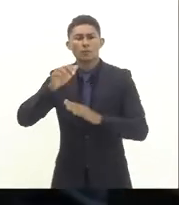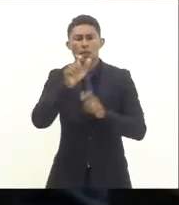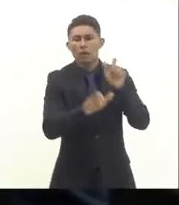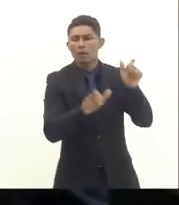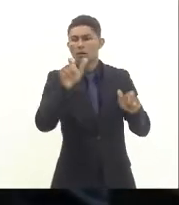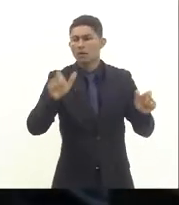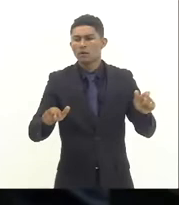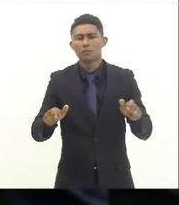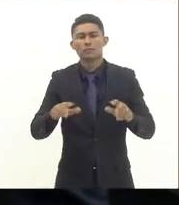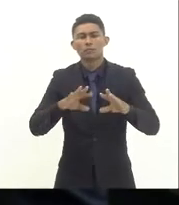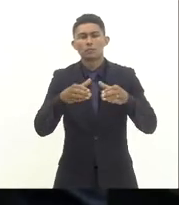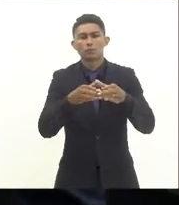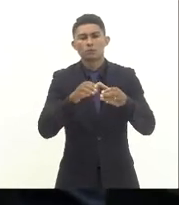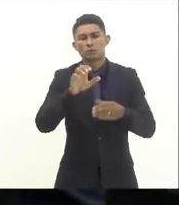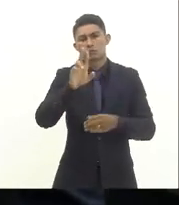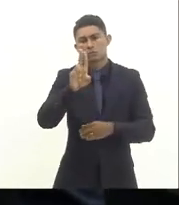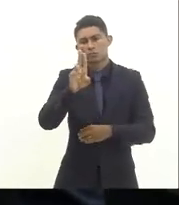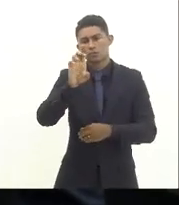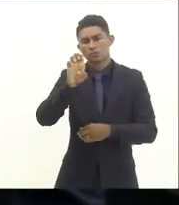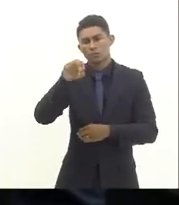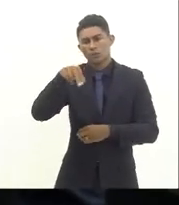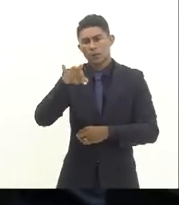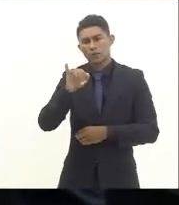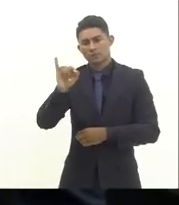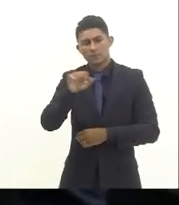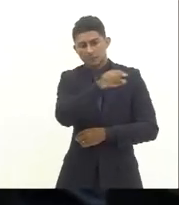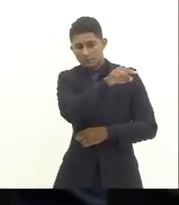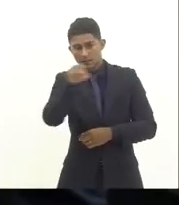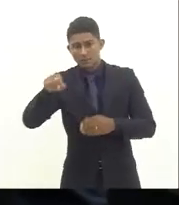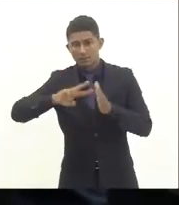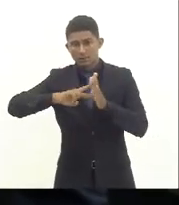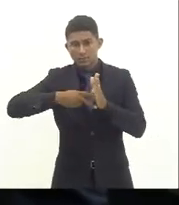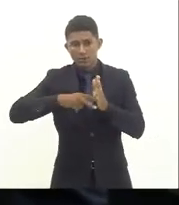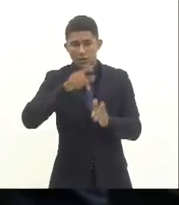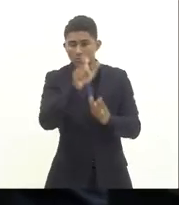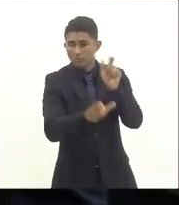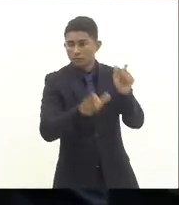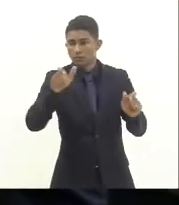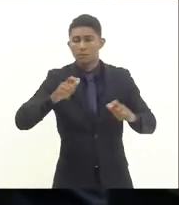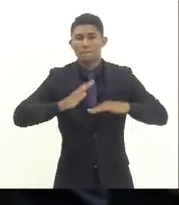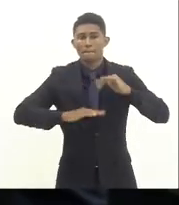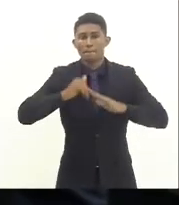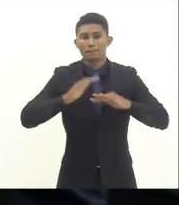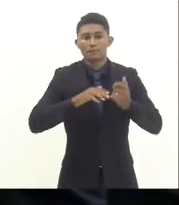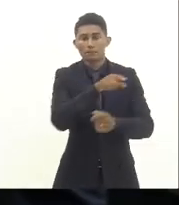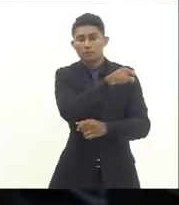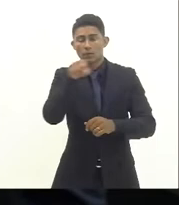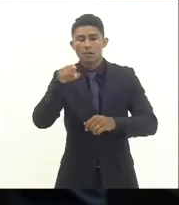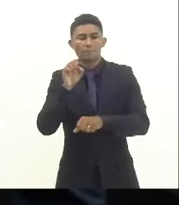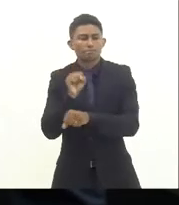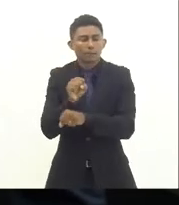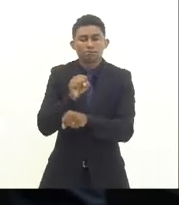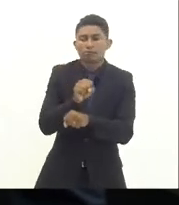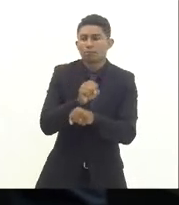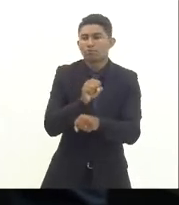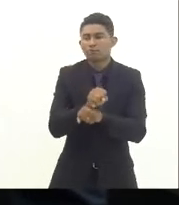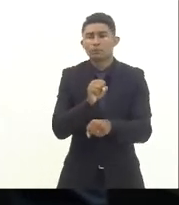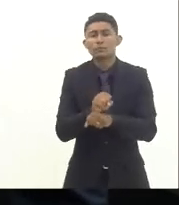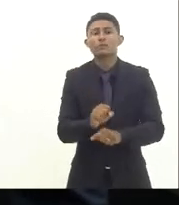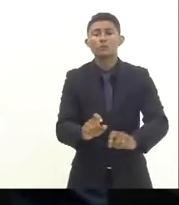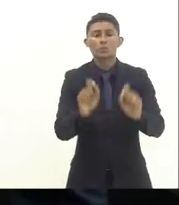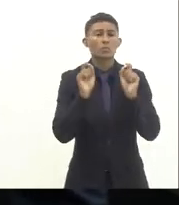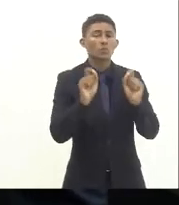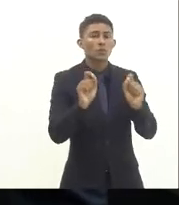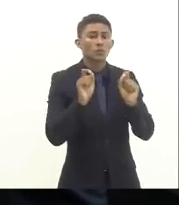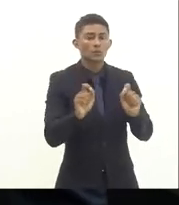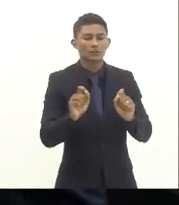esses profissionais aguardam exaustivamente Deputado Márcio Pacheco apresentação